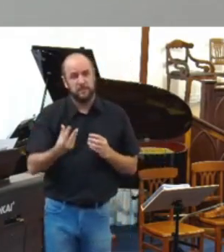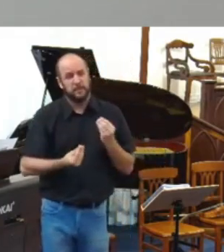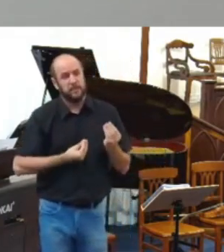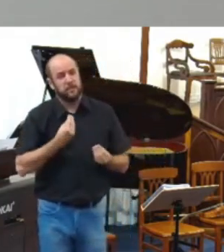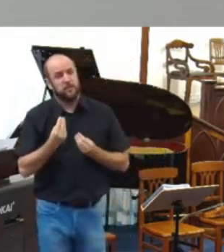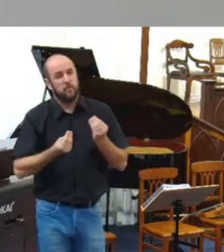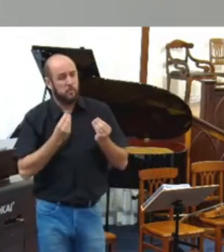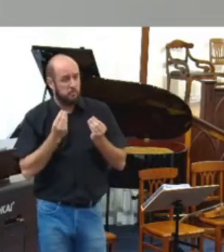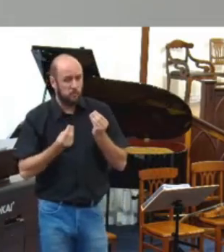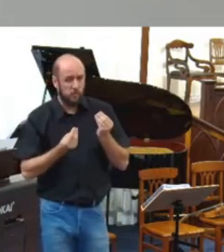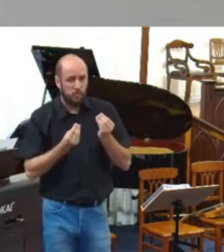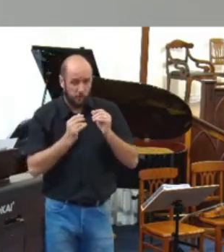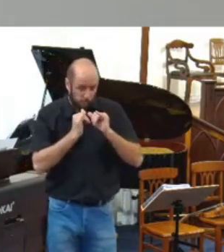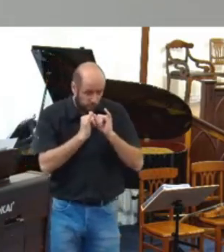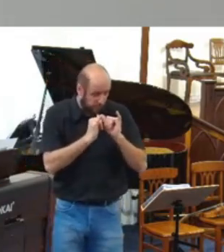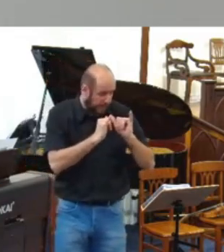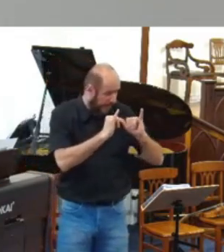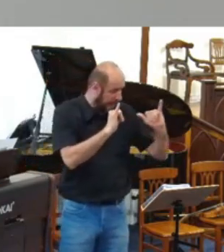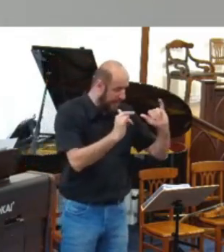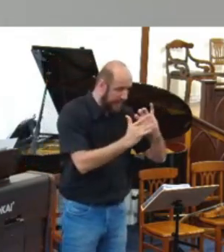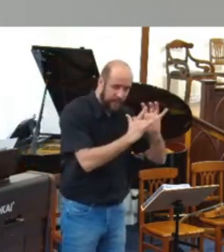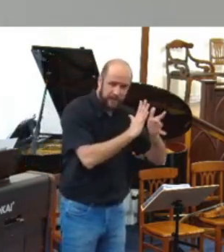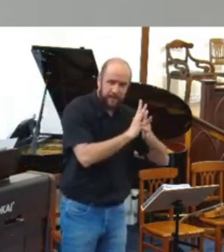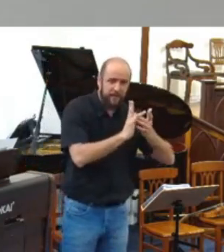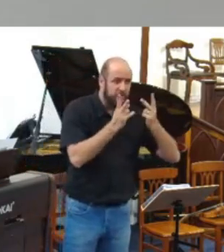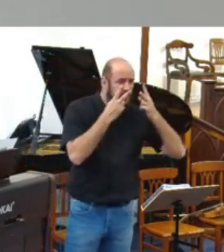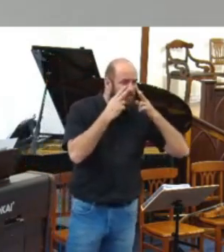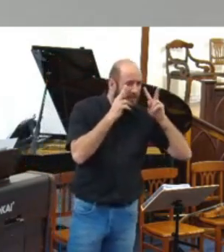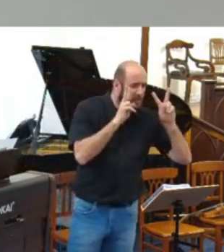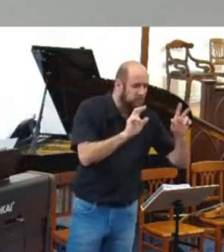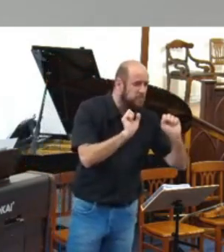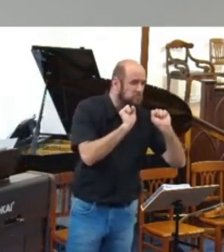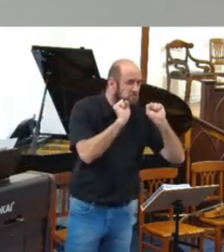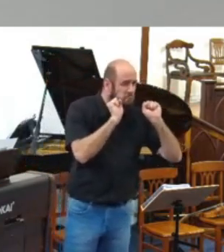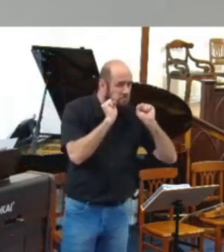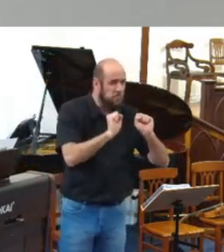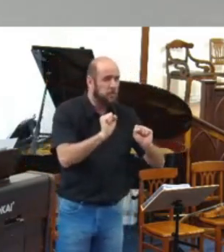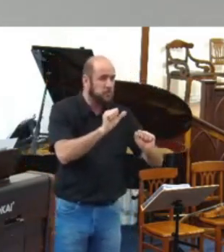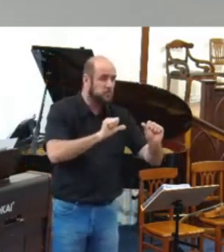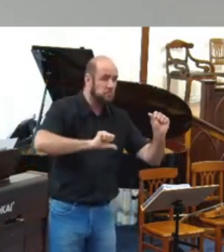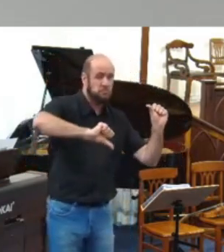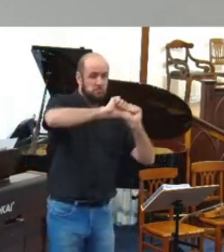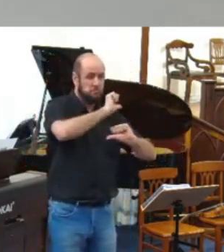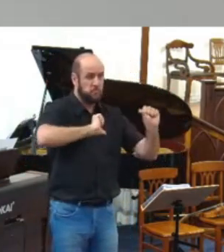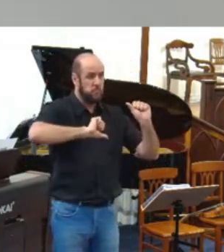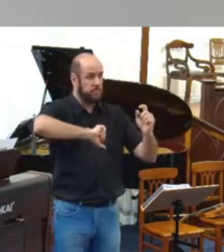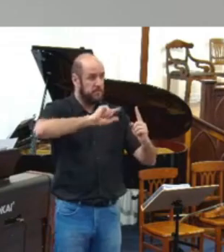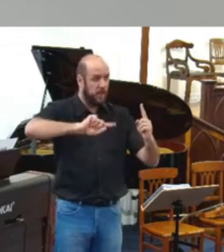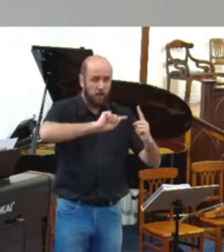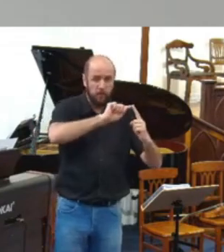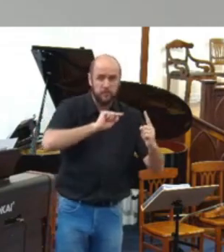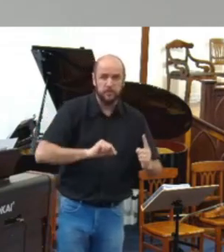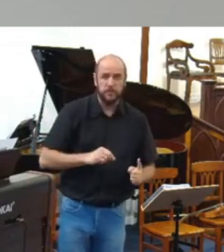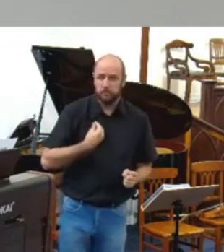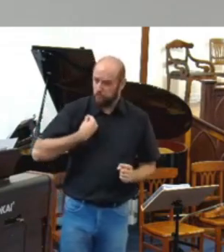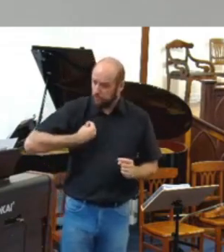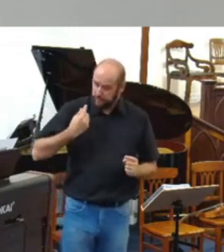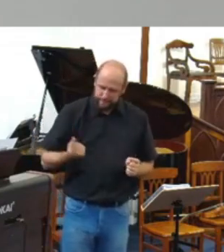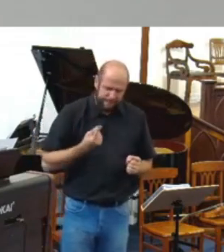quanto eles podem, ao falar de Cristo para alguém, serem úteis para uma mudança de destino